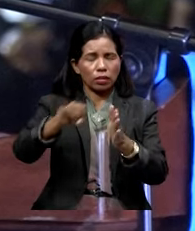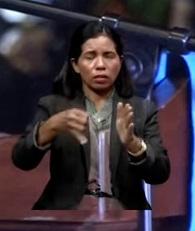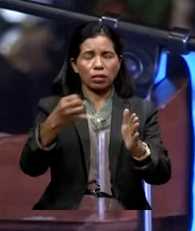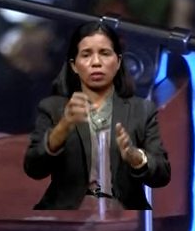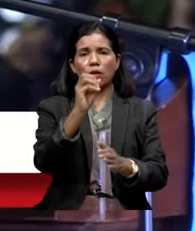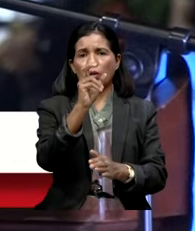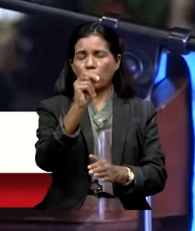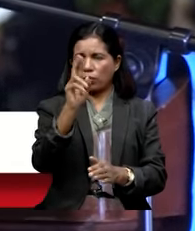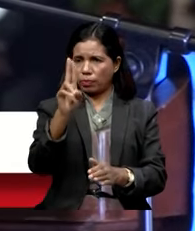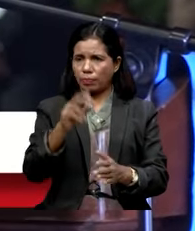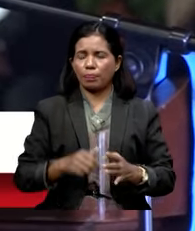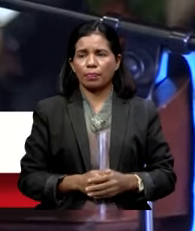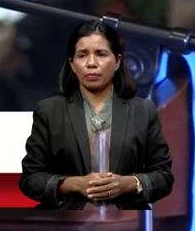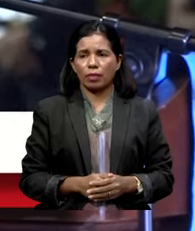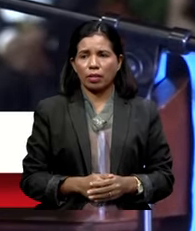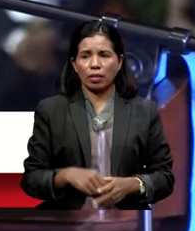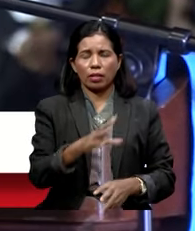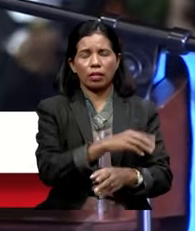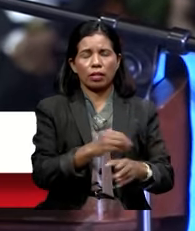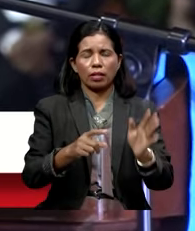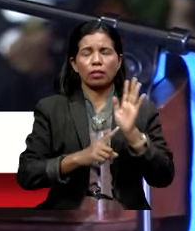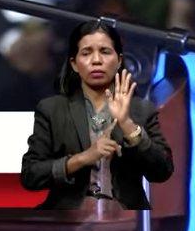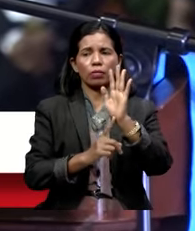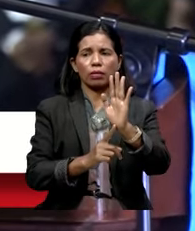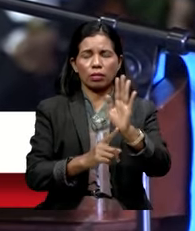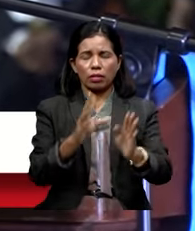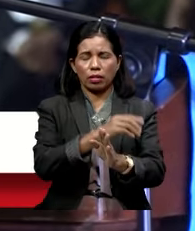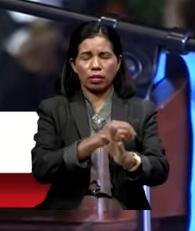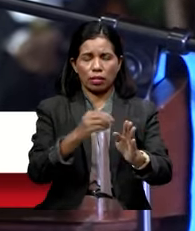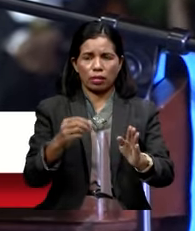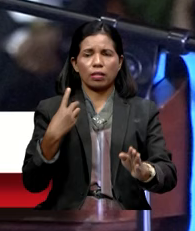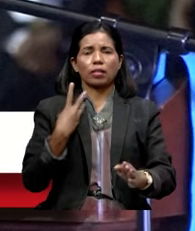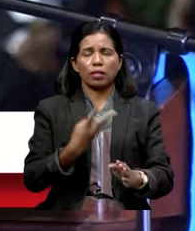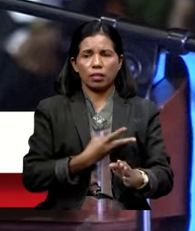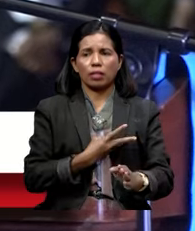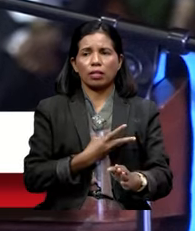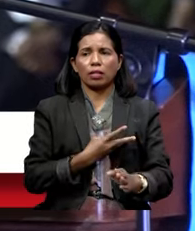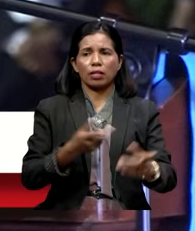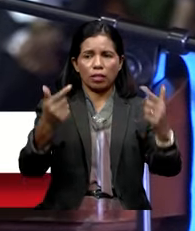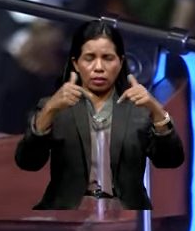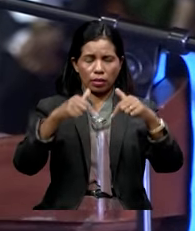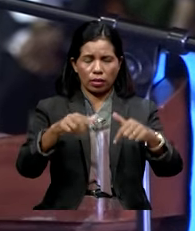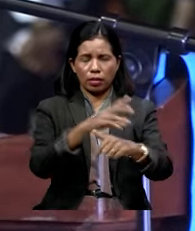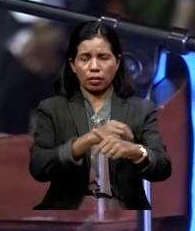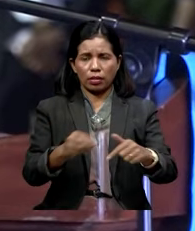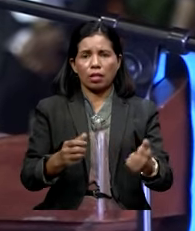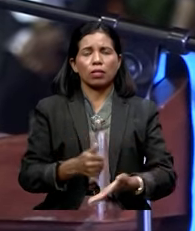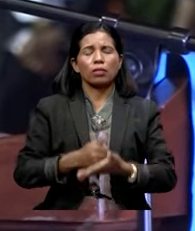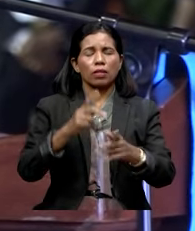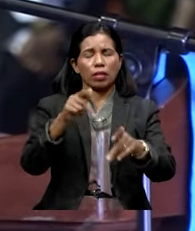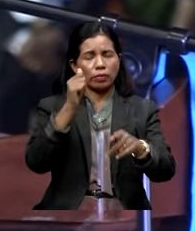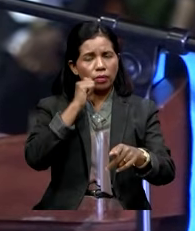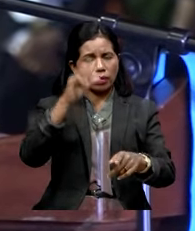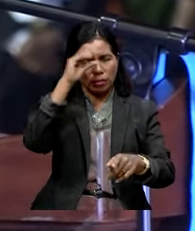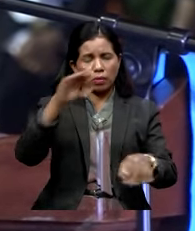Unidas. E não posso deixar de agradecer comovidamente a todas aquelas mulheres e homens que, ao serviço